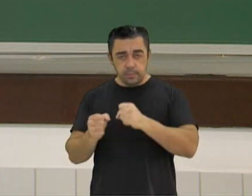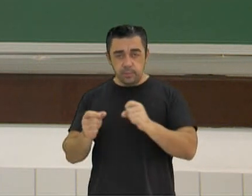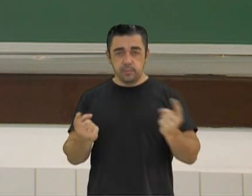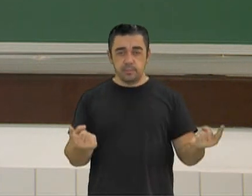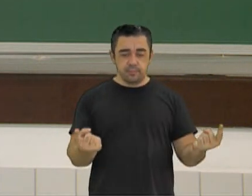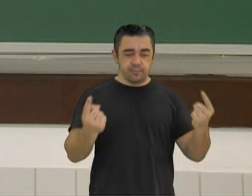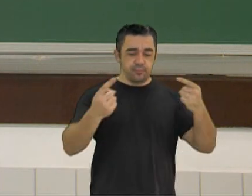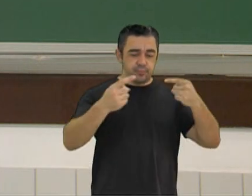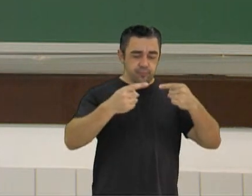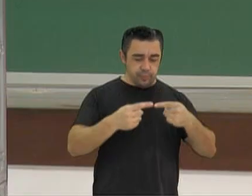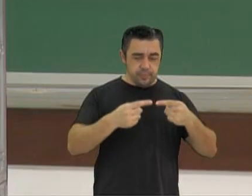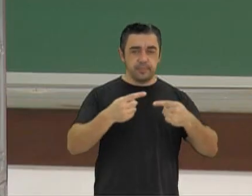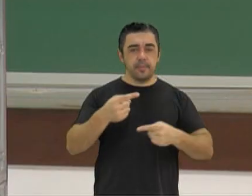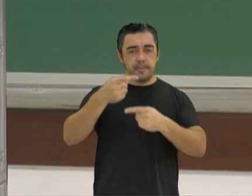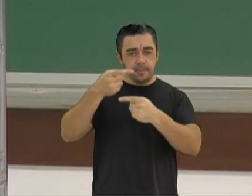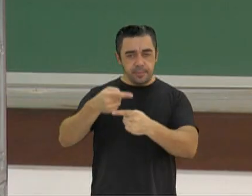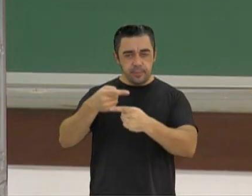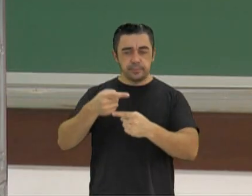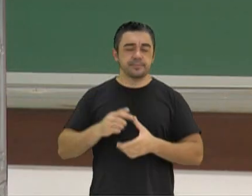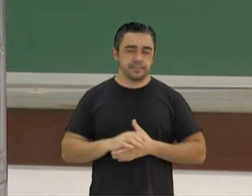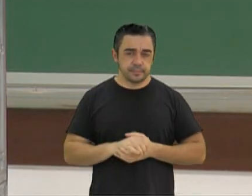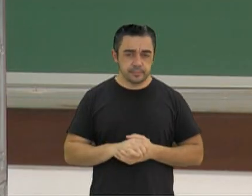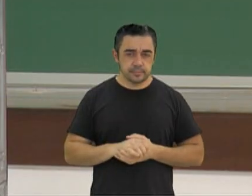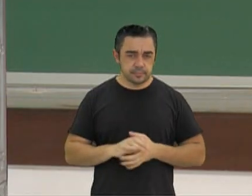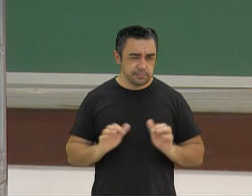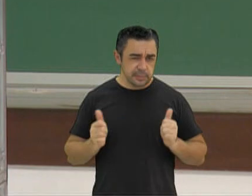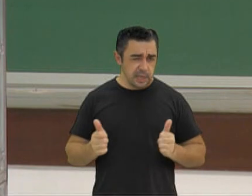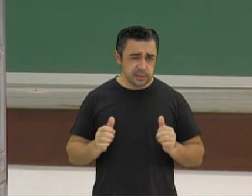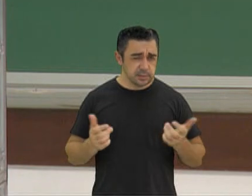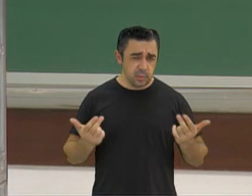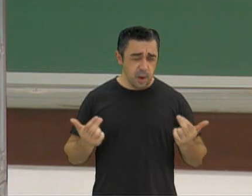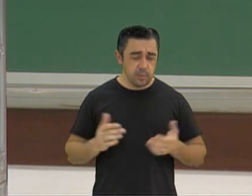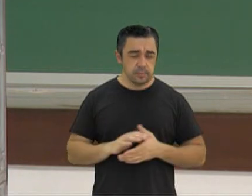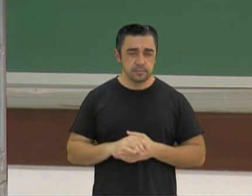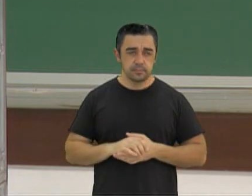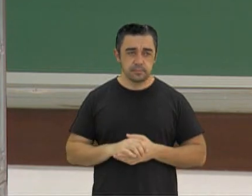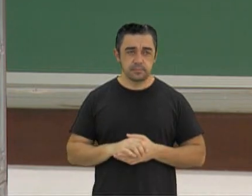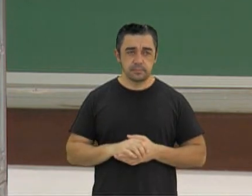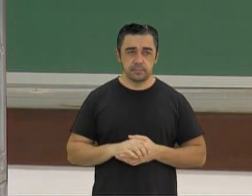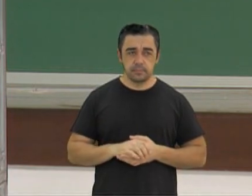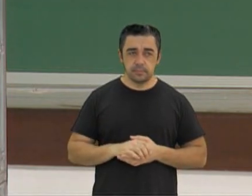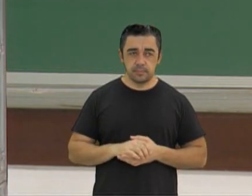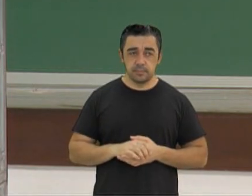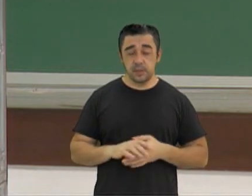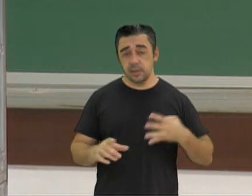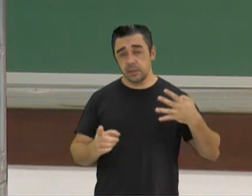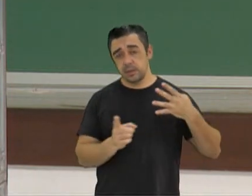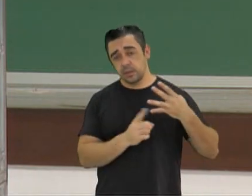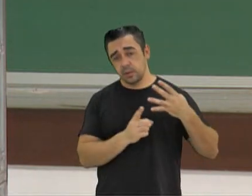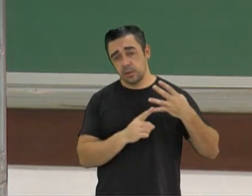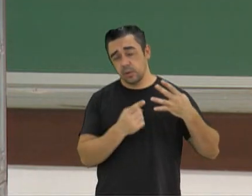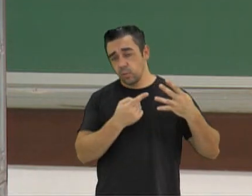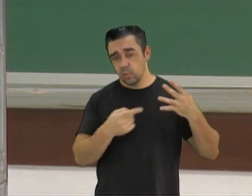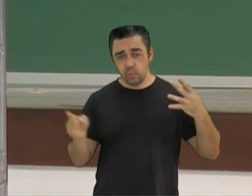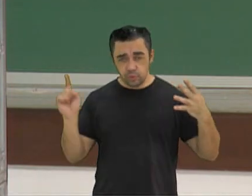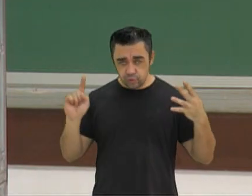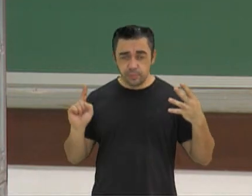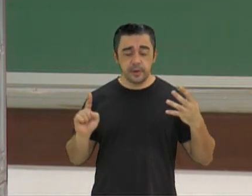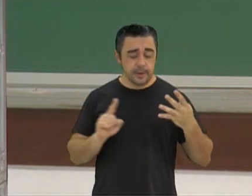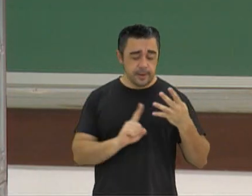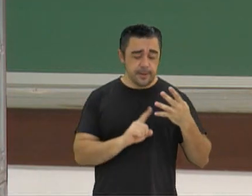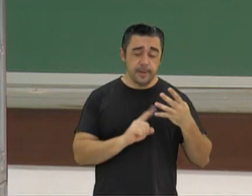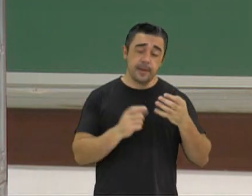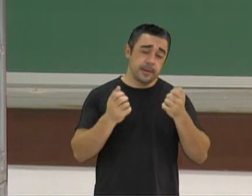vou unir formando uma ligação dupla, beleza? Show? Show, professor! Nós temos